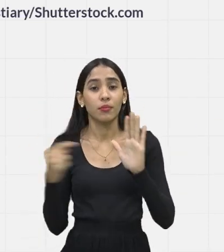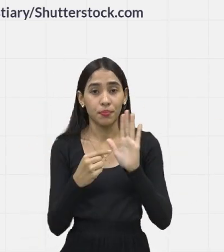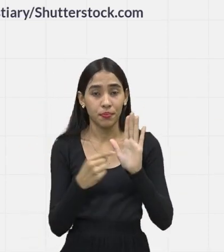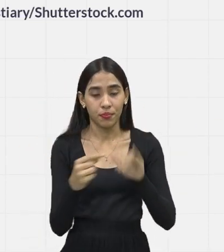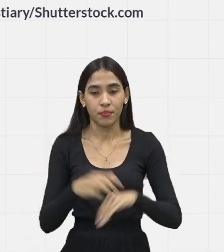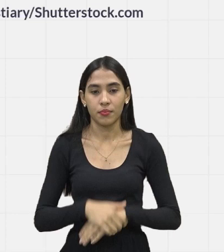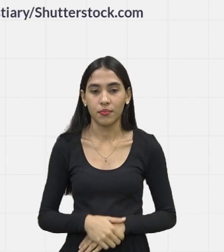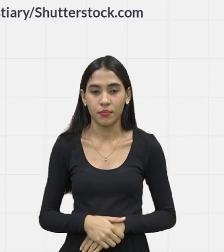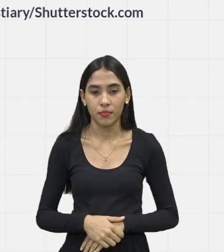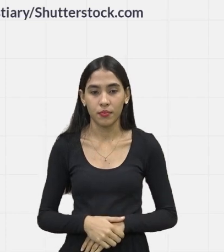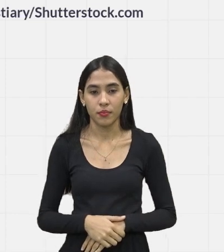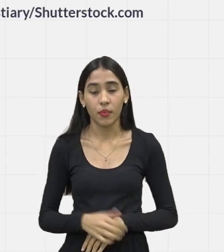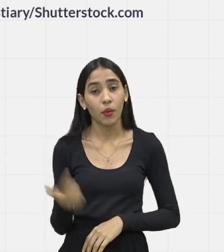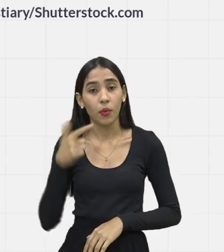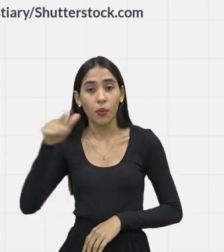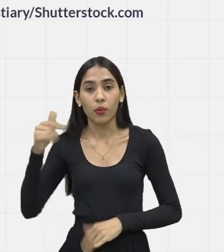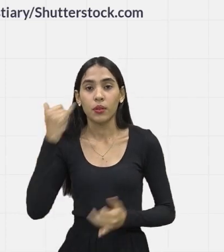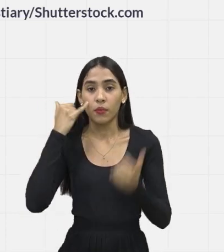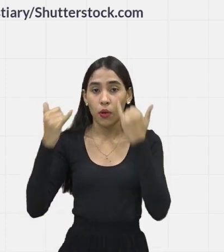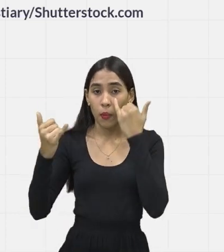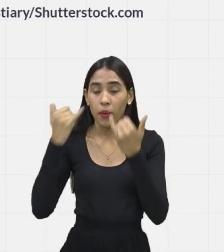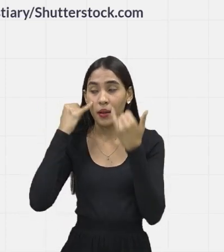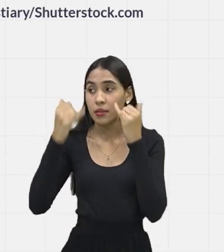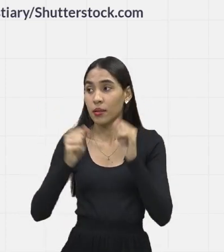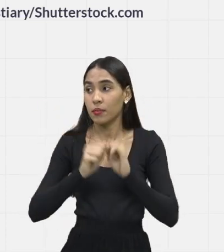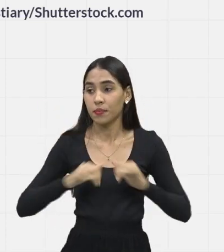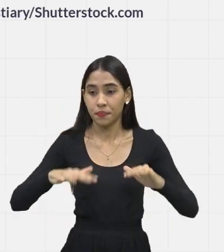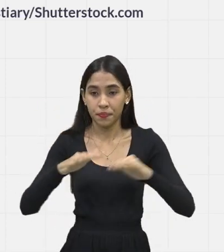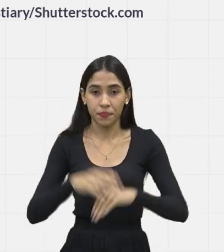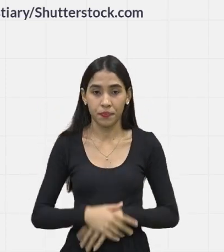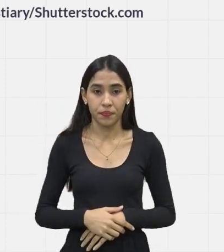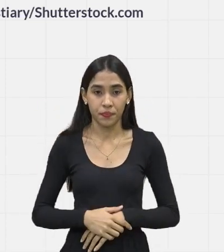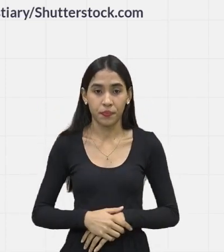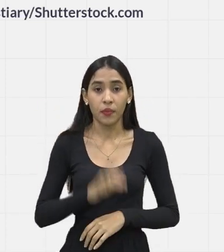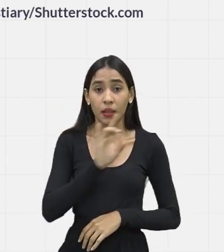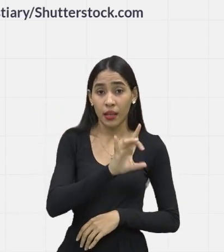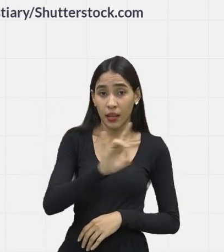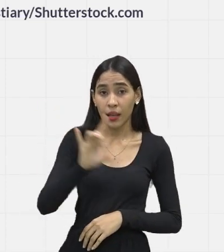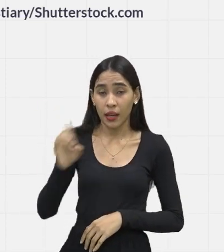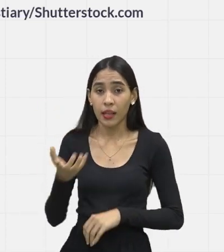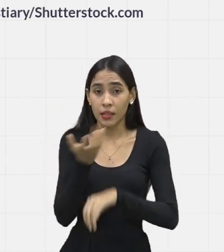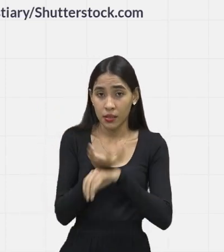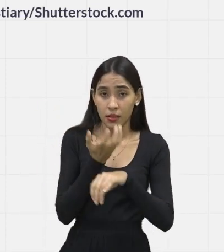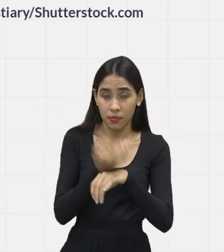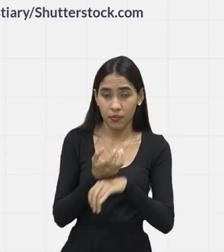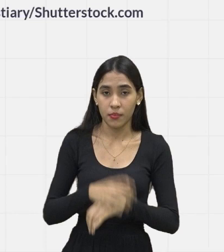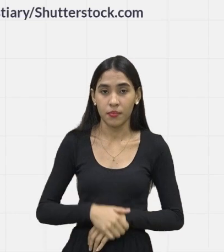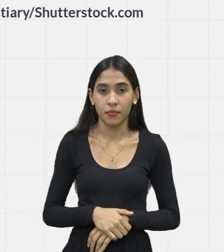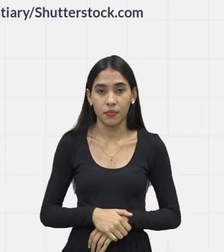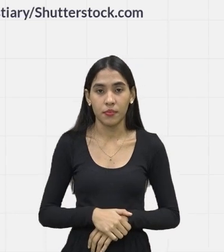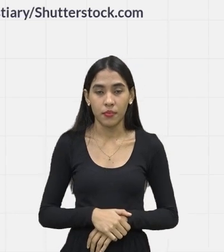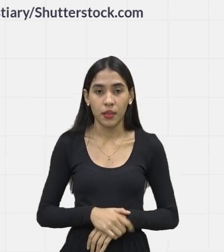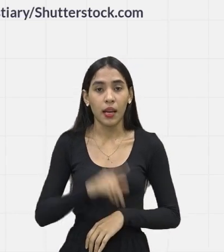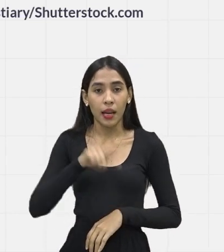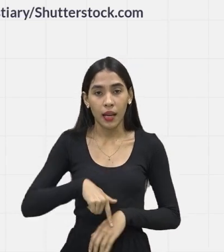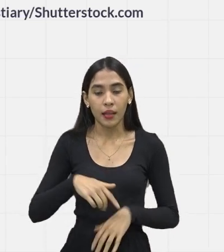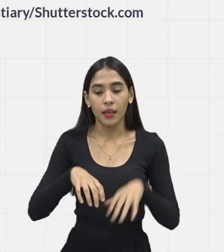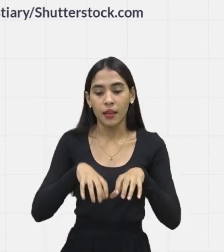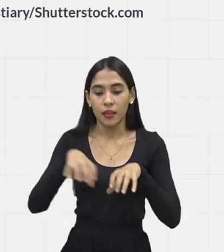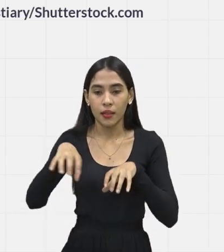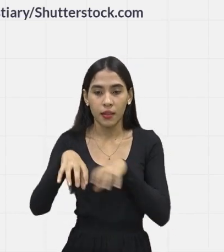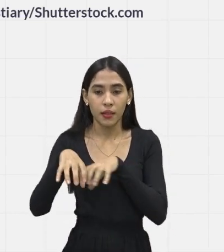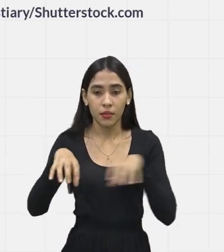também outra informação que nós deixamos aí é que cada componente curricular, ele é dividido